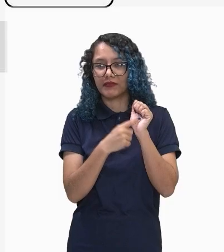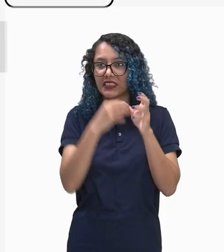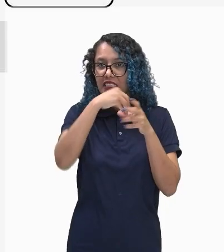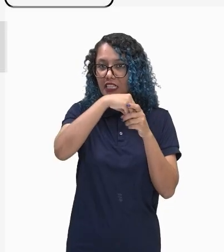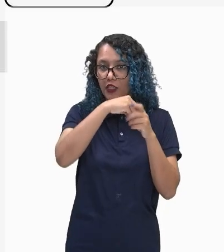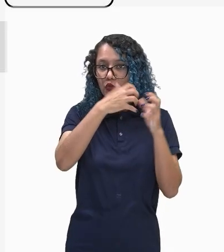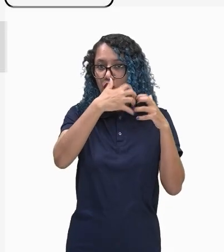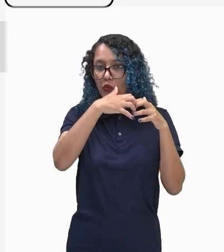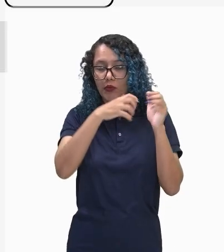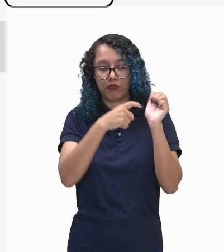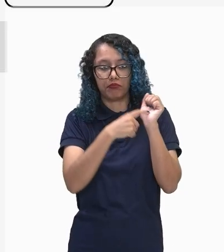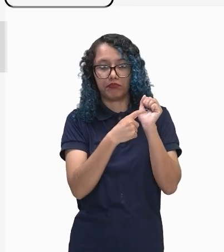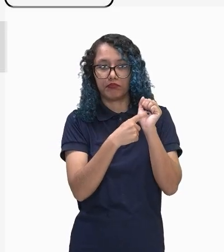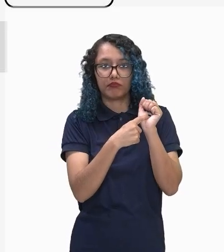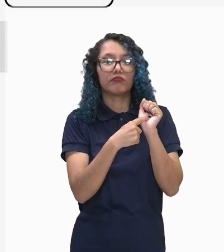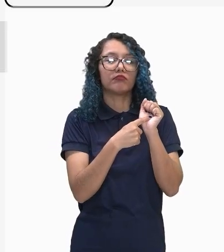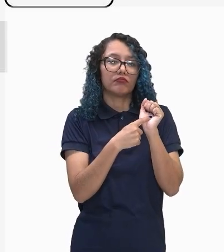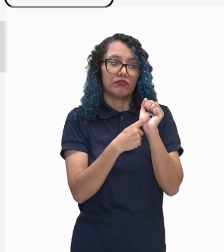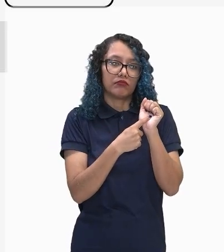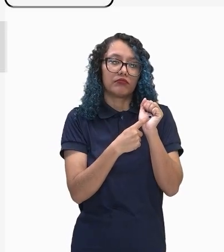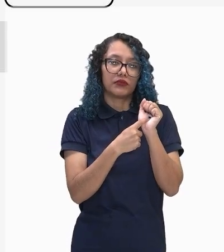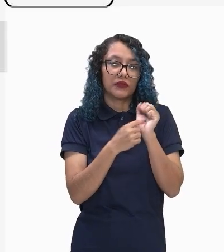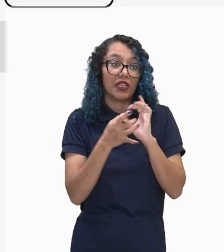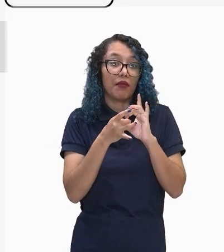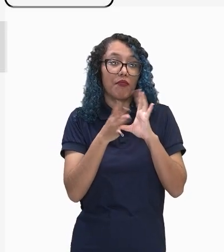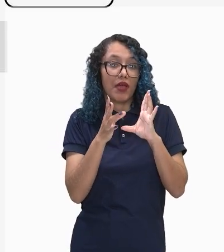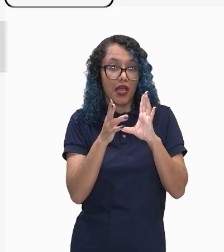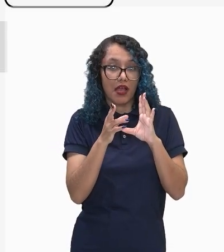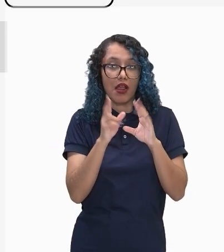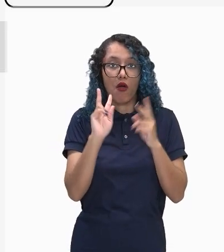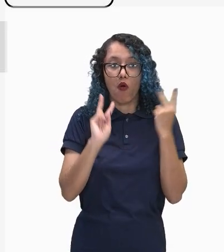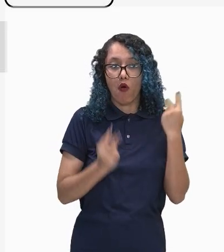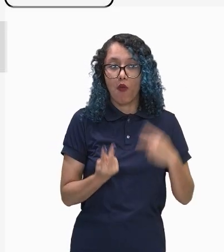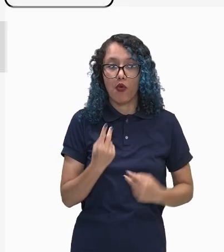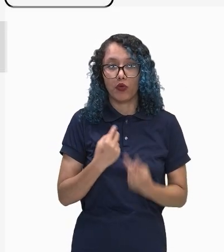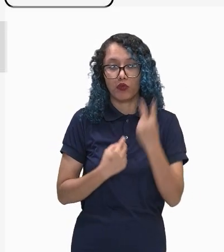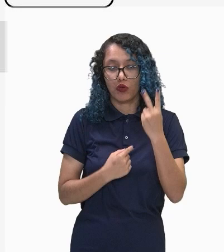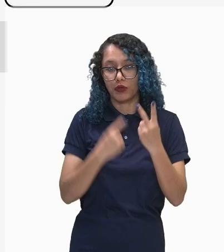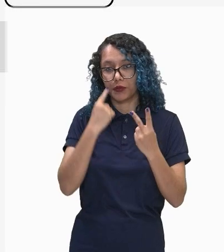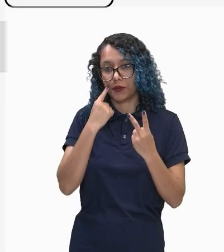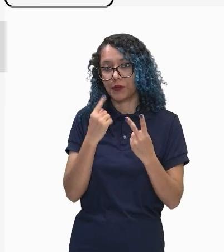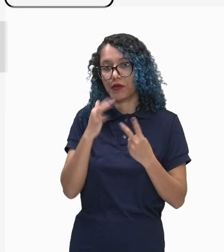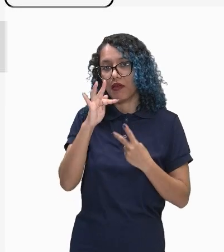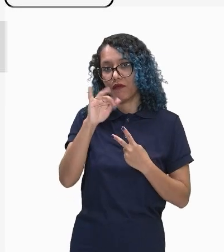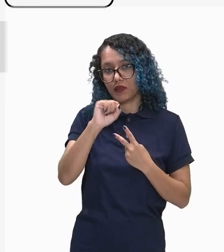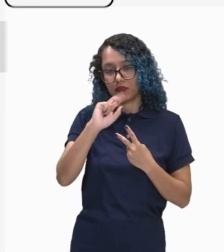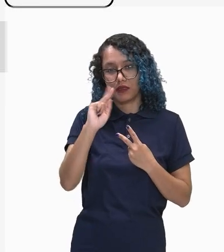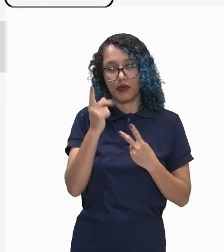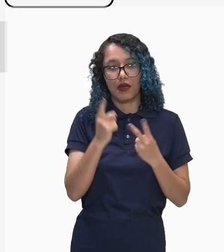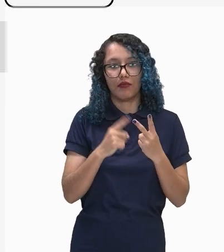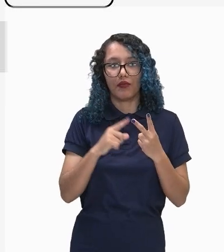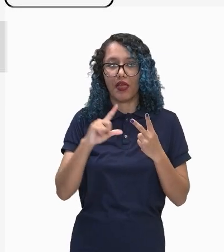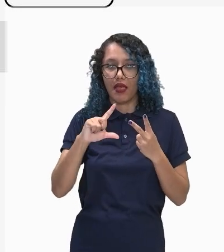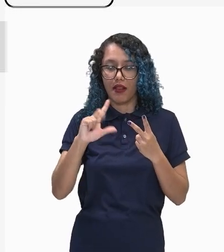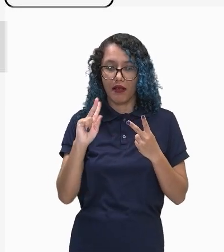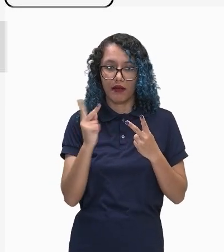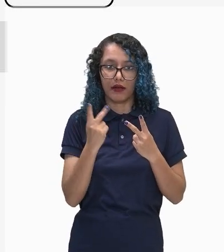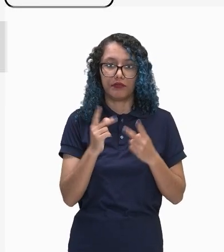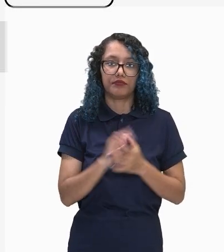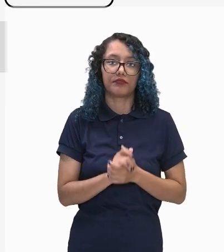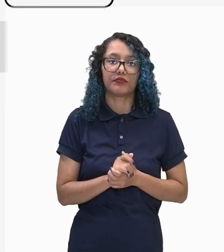do crânio, e ela é que libera esses hormônios, o FSH e o LH. E sobre que órgãos eles